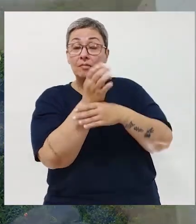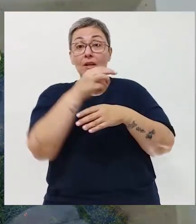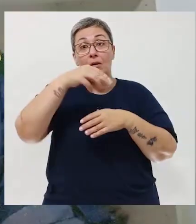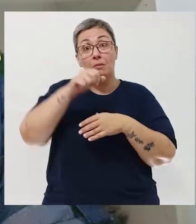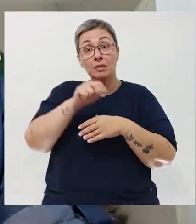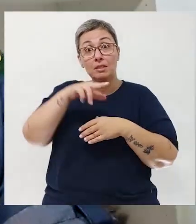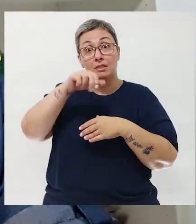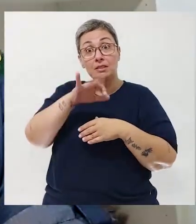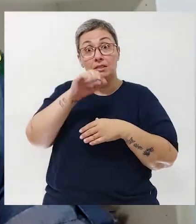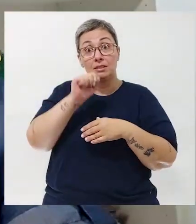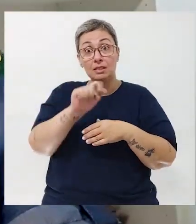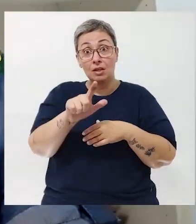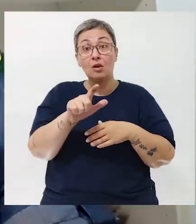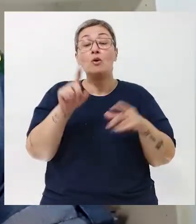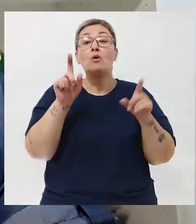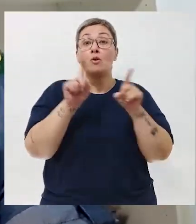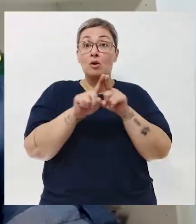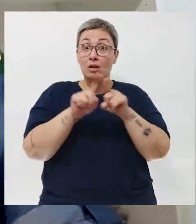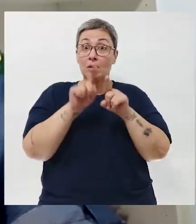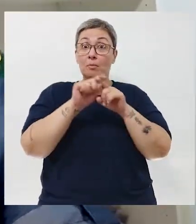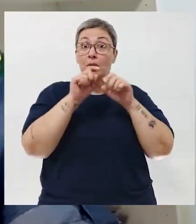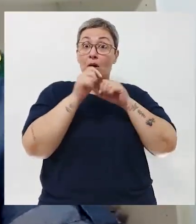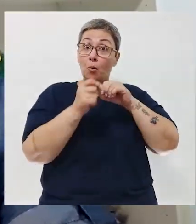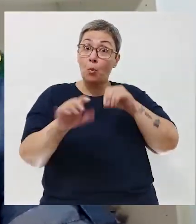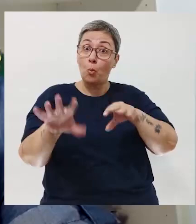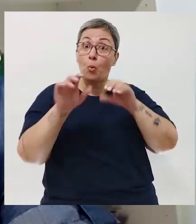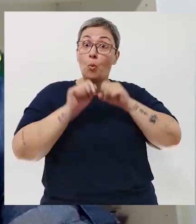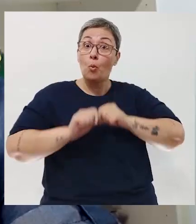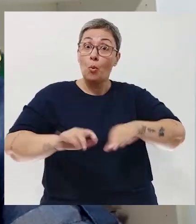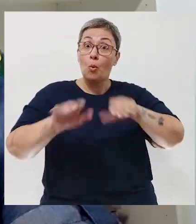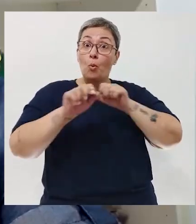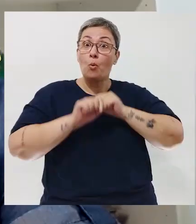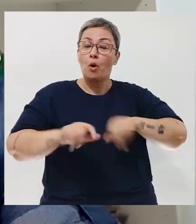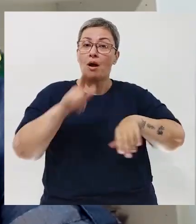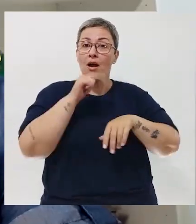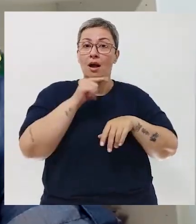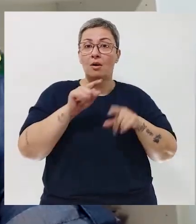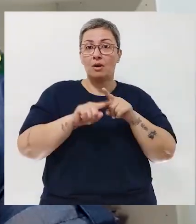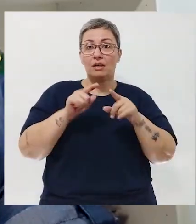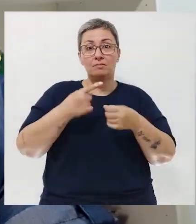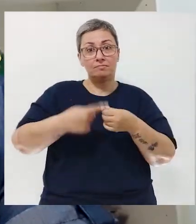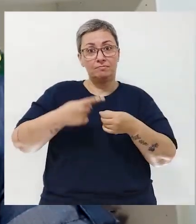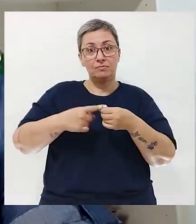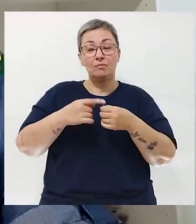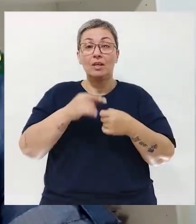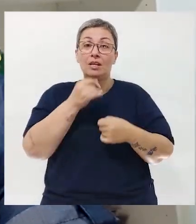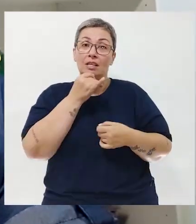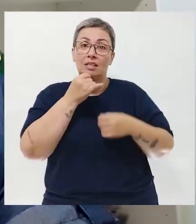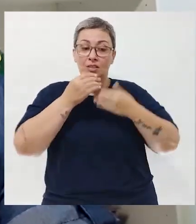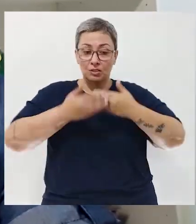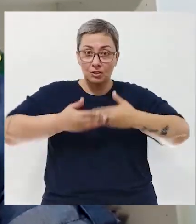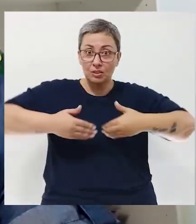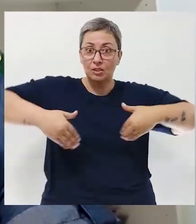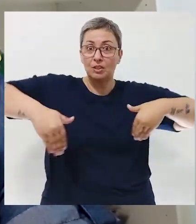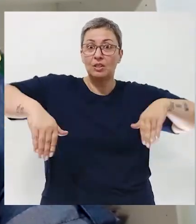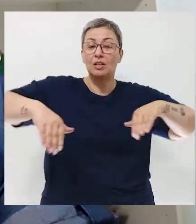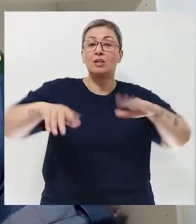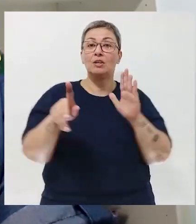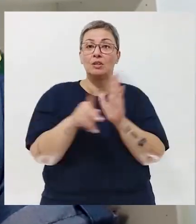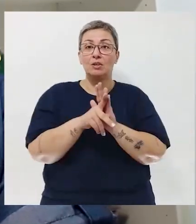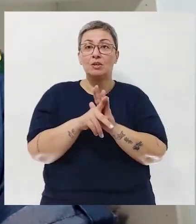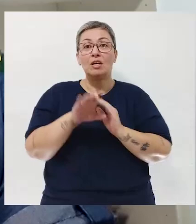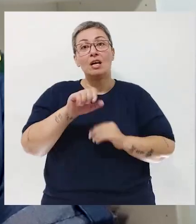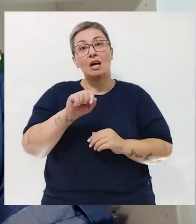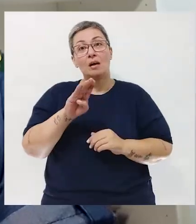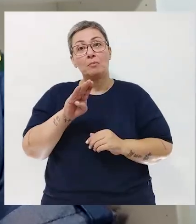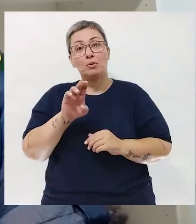que usamos, inclusive para a parte do abastecimento da água da nossa cidade, como é o exemplo da represa para este fim, como a represa